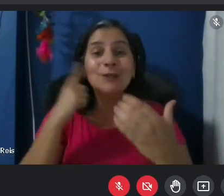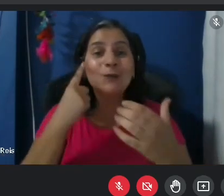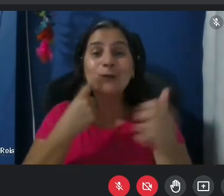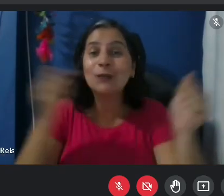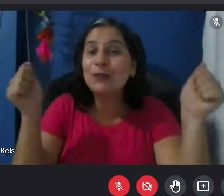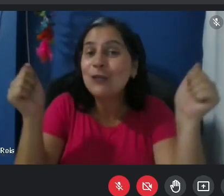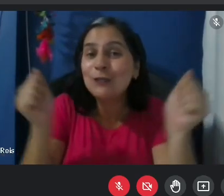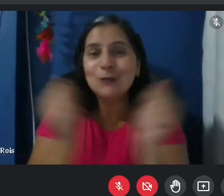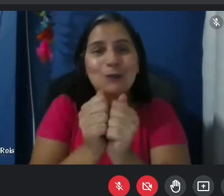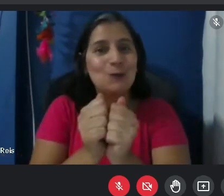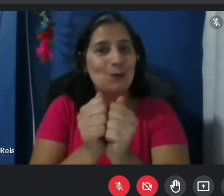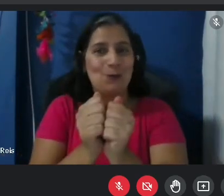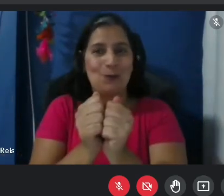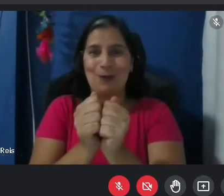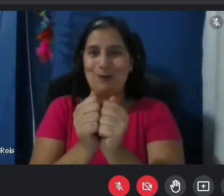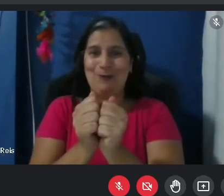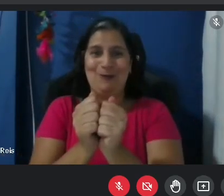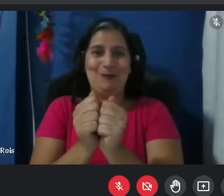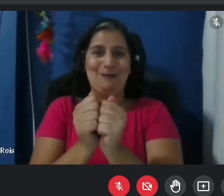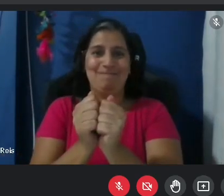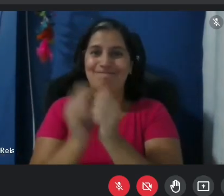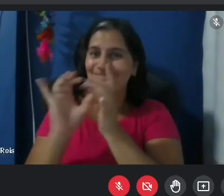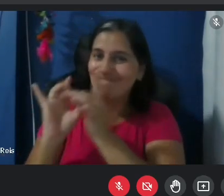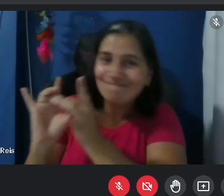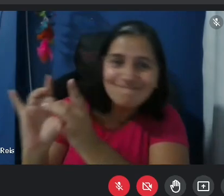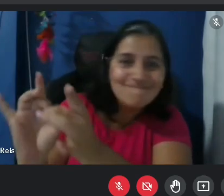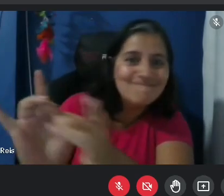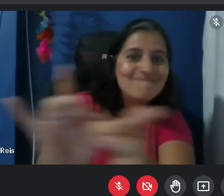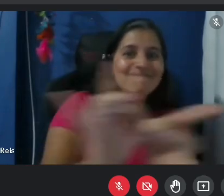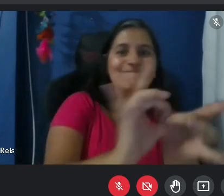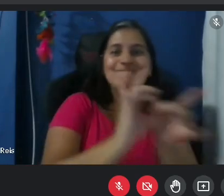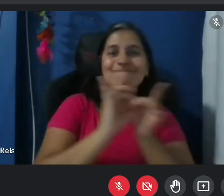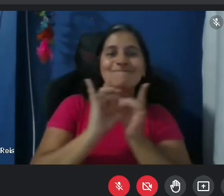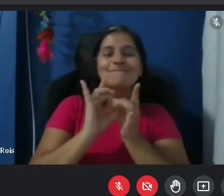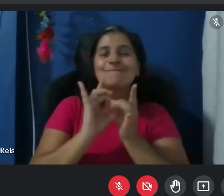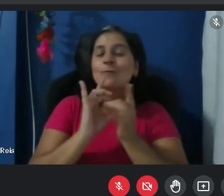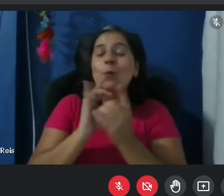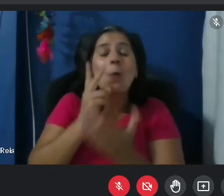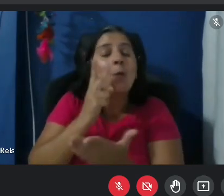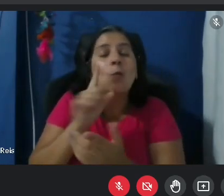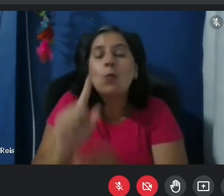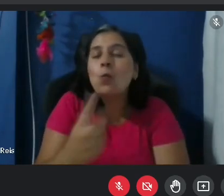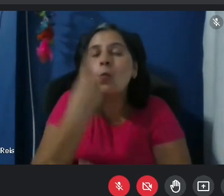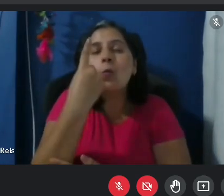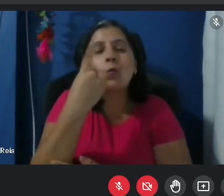Porque tudo depende da prática. E o surdo, a comunidade surda, precisa estar junta,